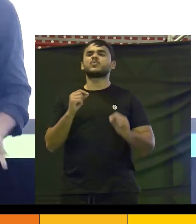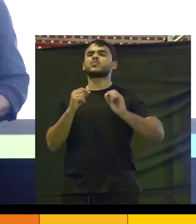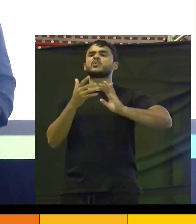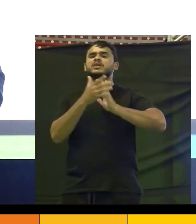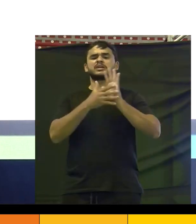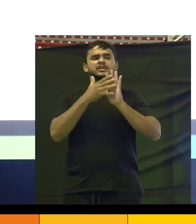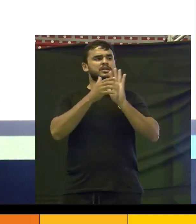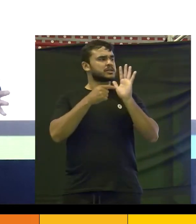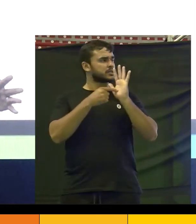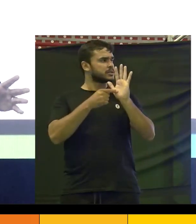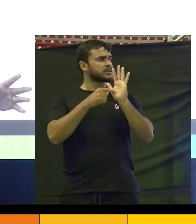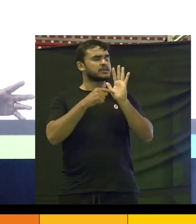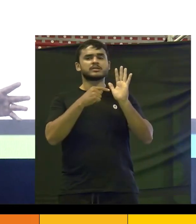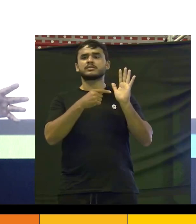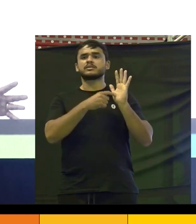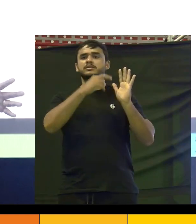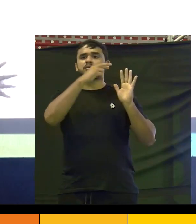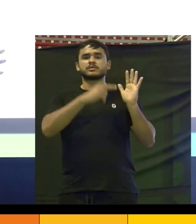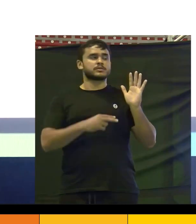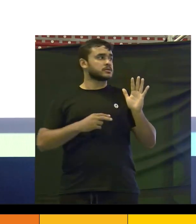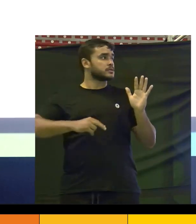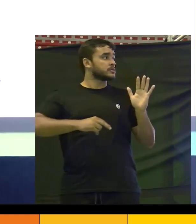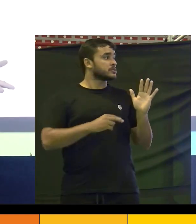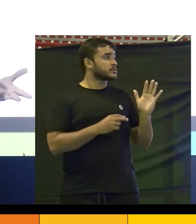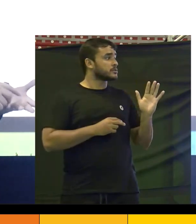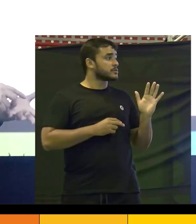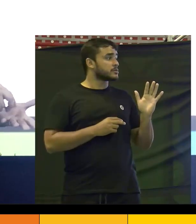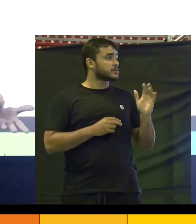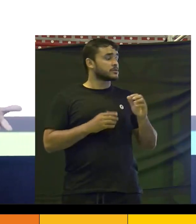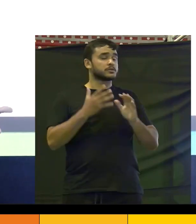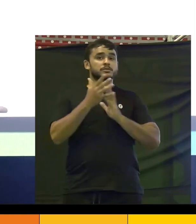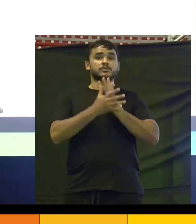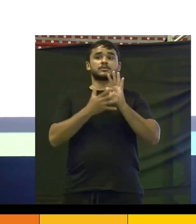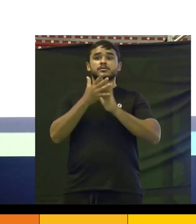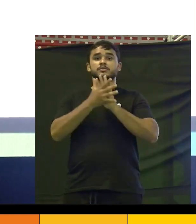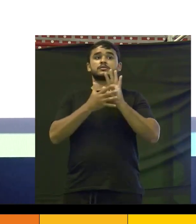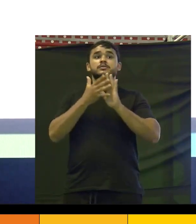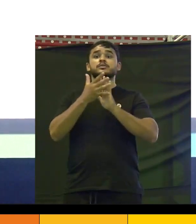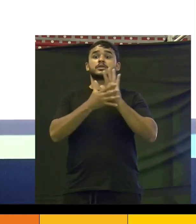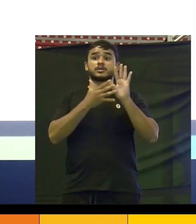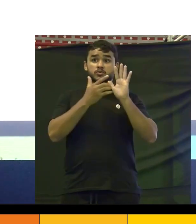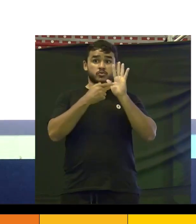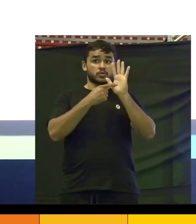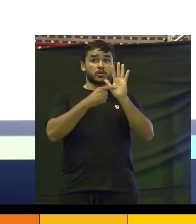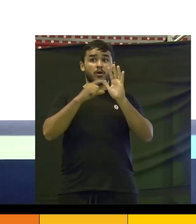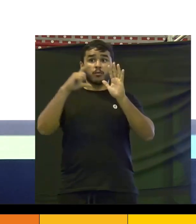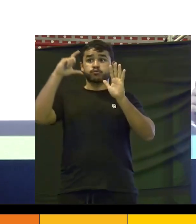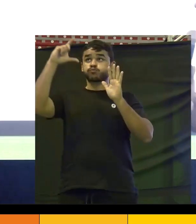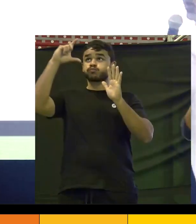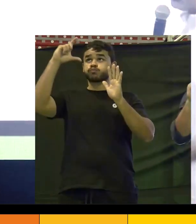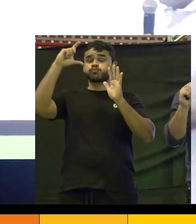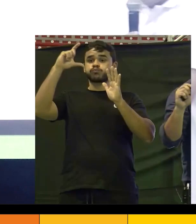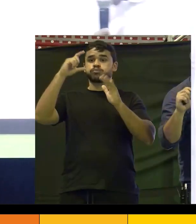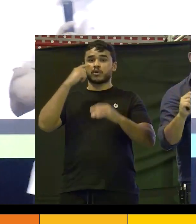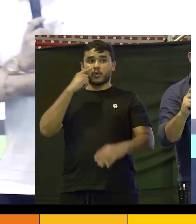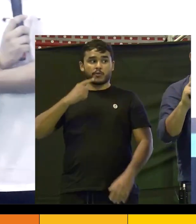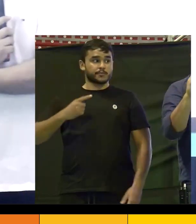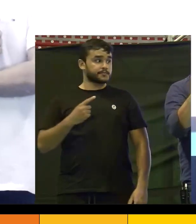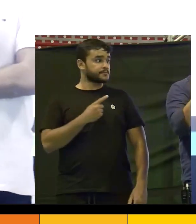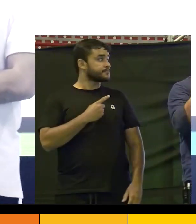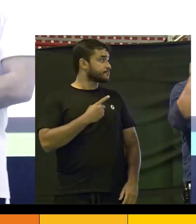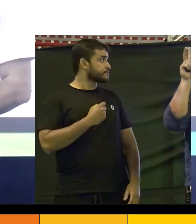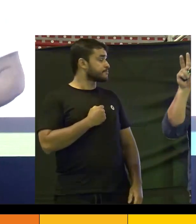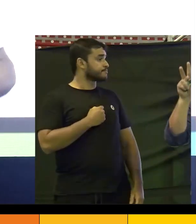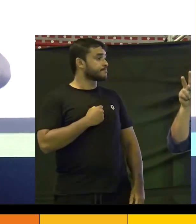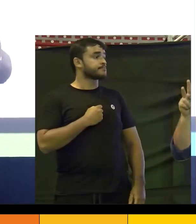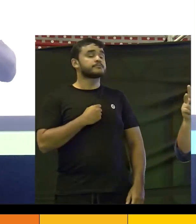para eles o que é que eu estou lendo da questão. Eu estou lendo o texto. O texto base, hein, pessoal? Escuta bem o que o Daniel vai falar, Olha gente. só. Para